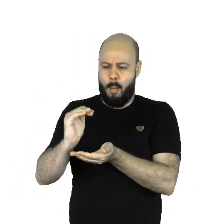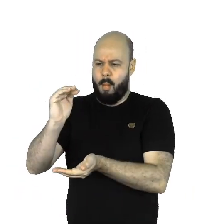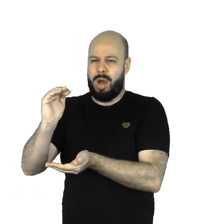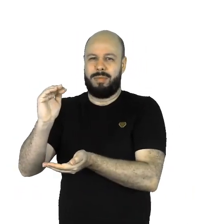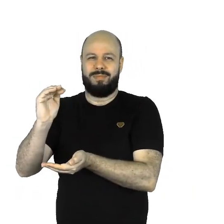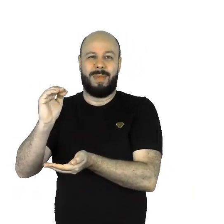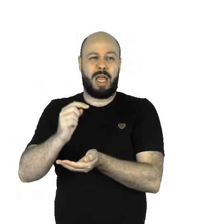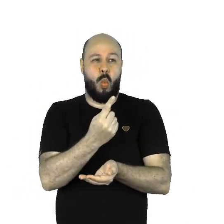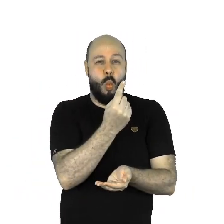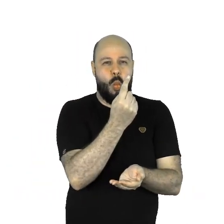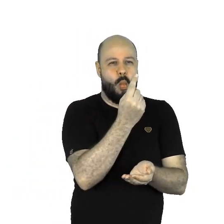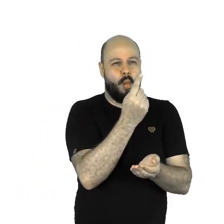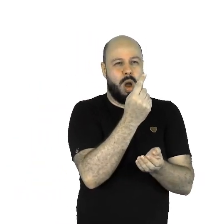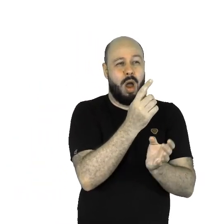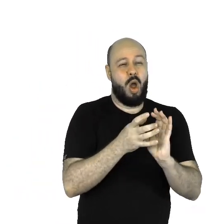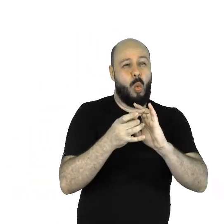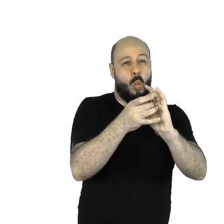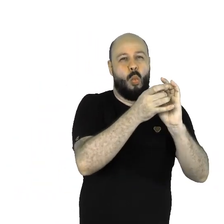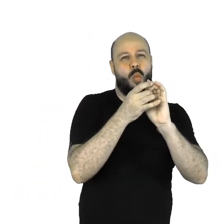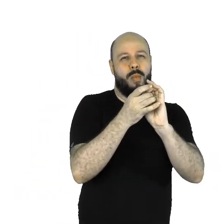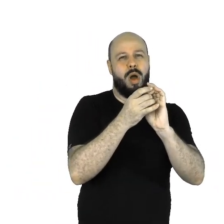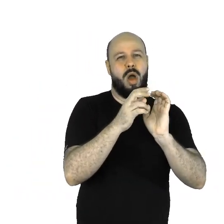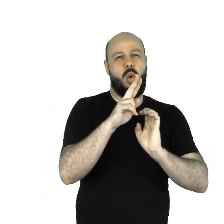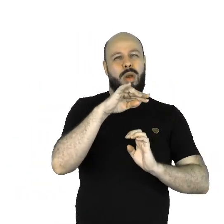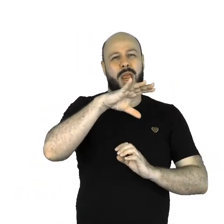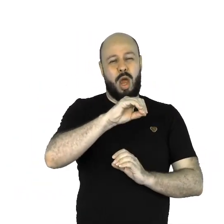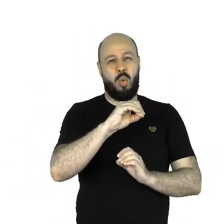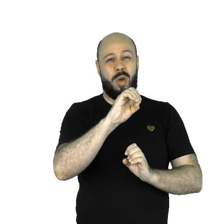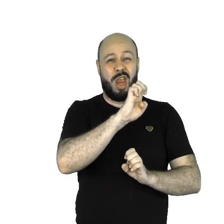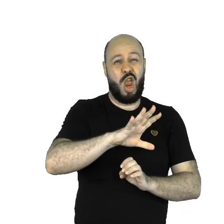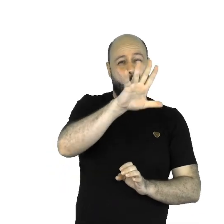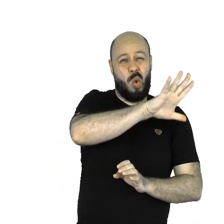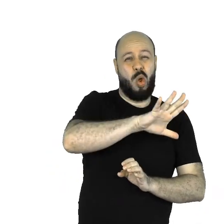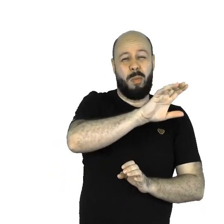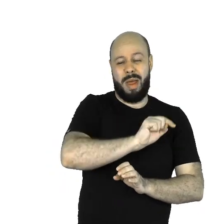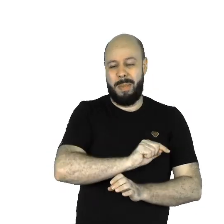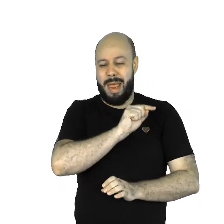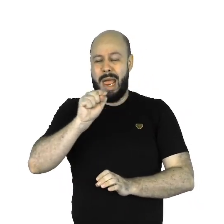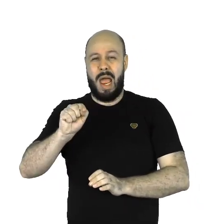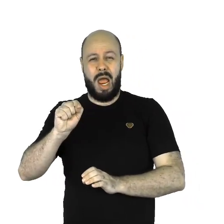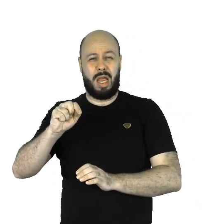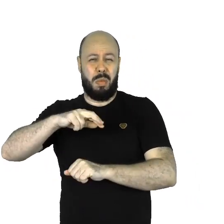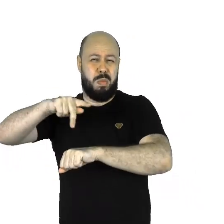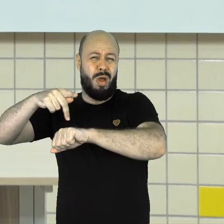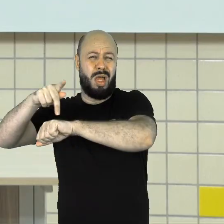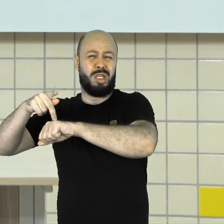só que interessante, né? Como ela é dependente desse mercado.